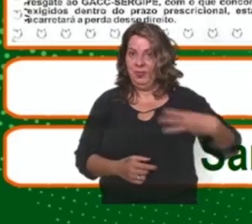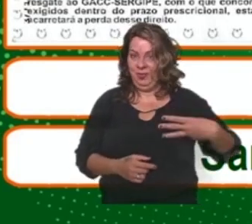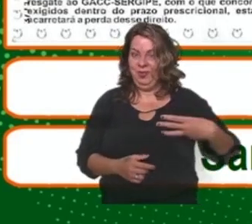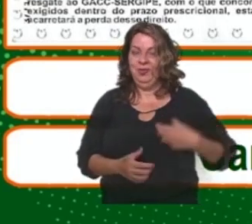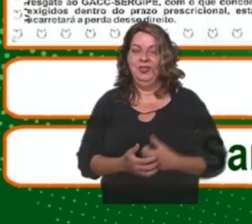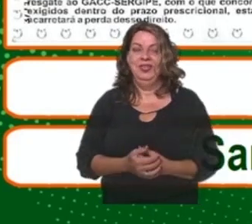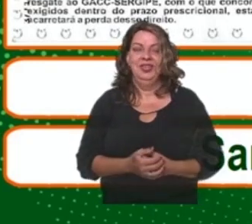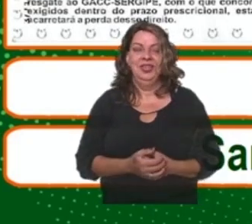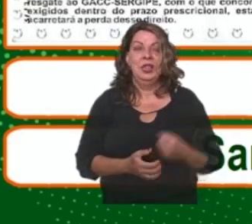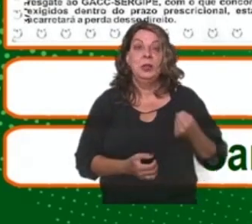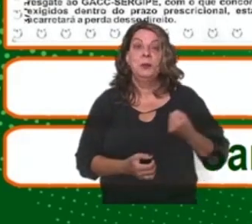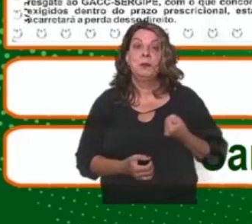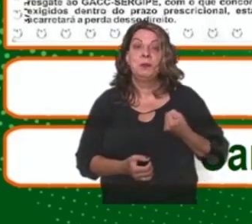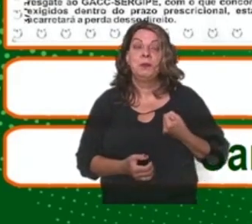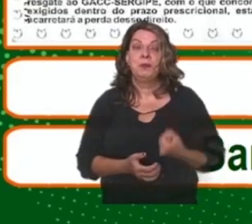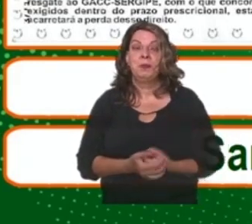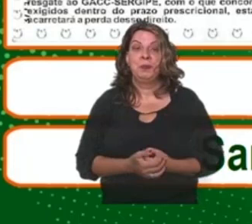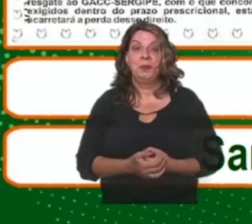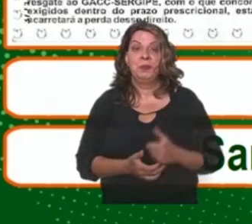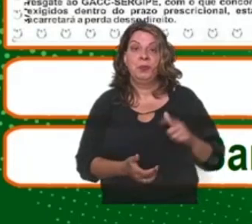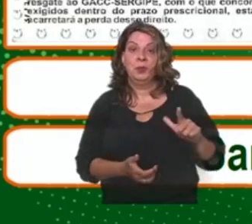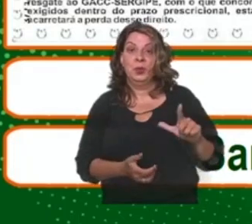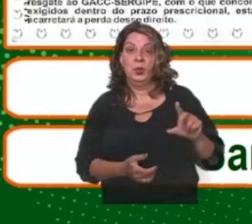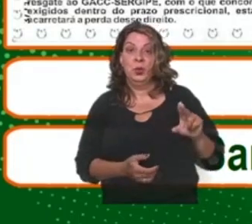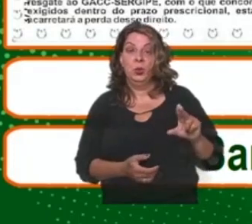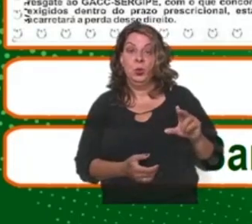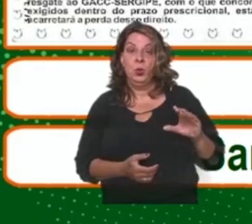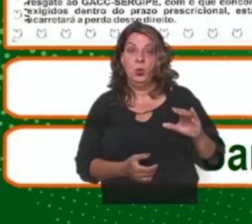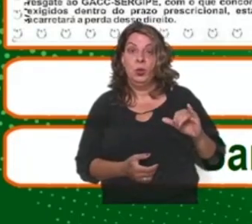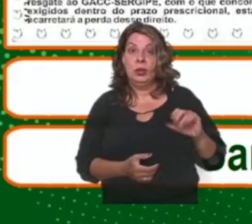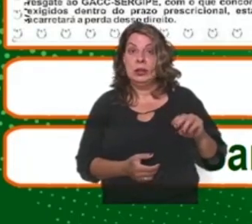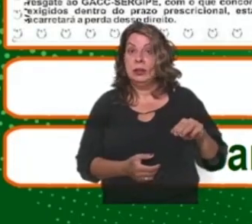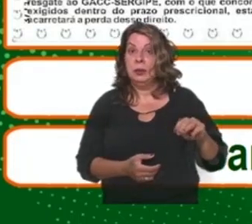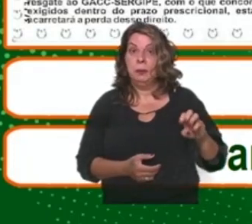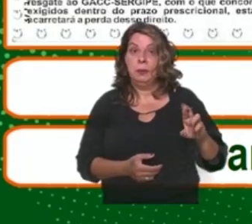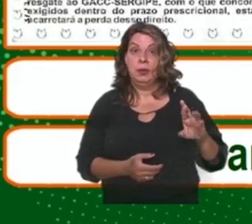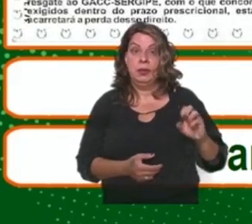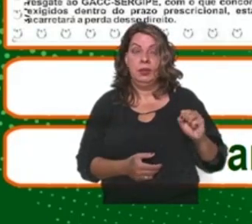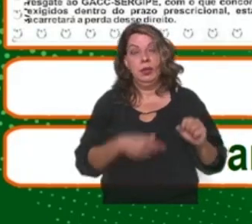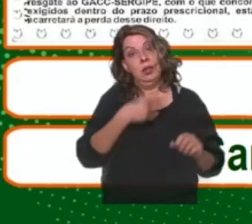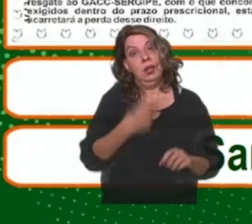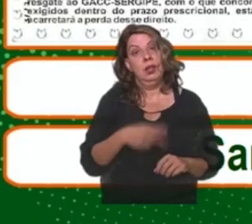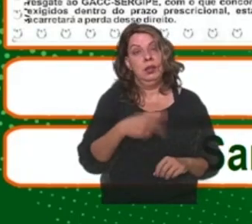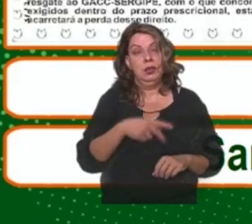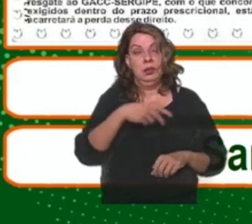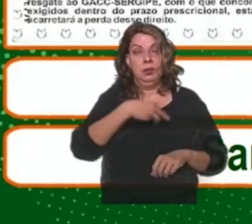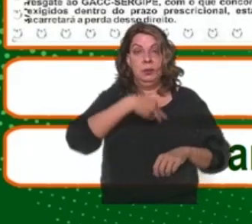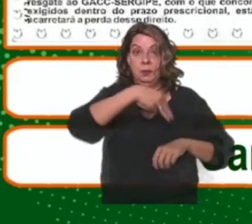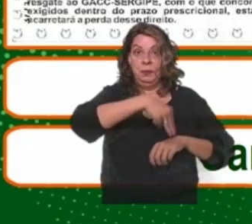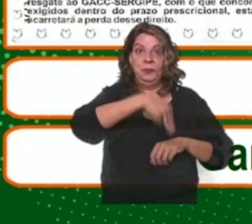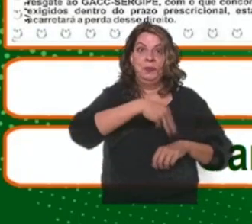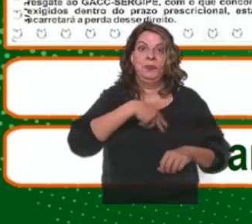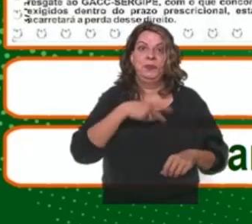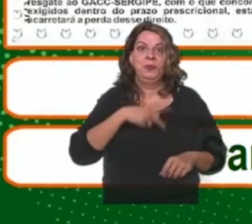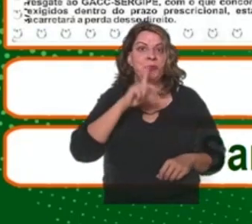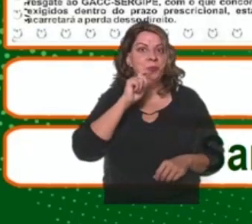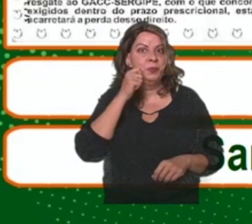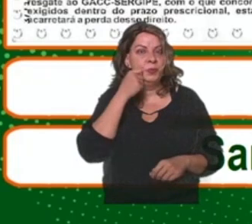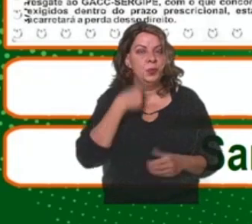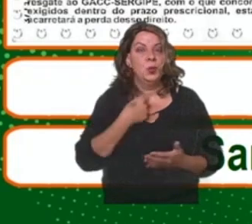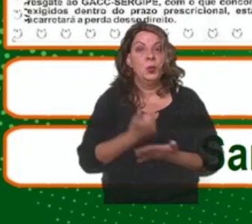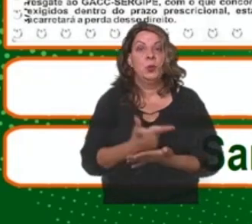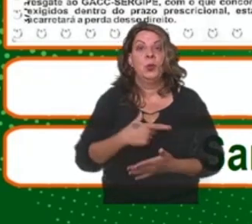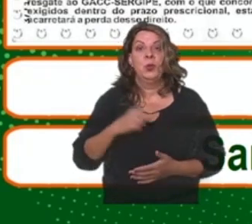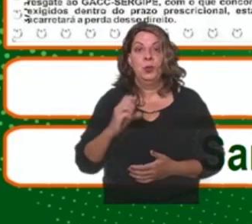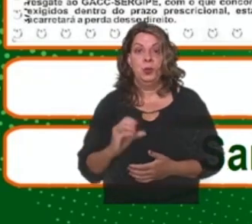080503, numeração aí, sonora da Lucimeire Bispo Esteves, moradora da Atalá em Aracaju, adquiriu com Cris da Macaxeira, lá